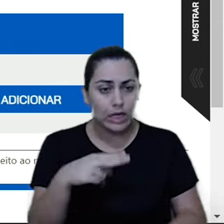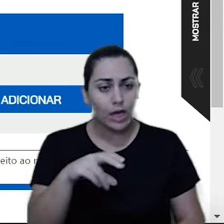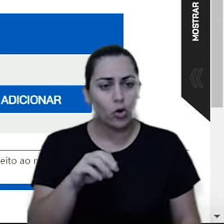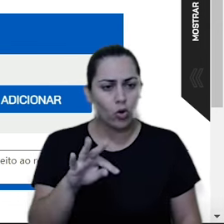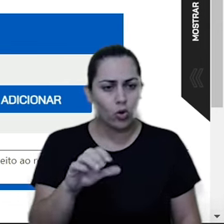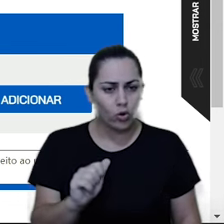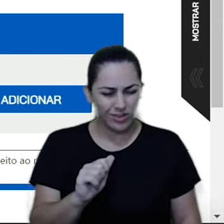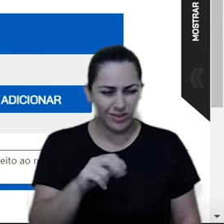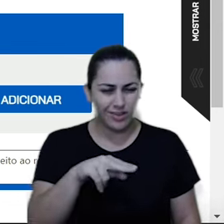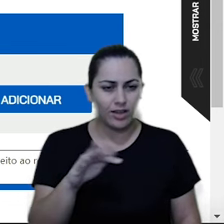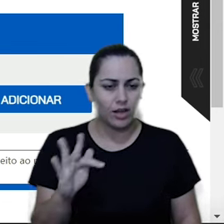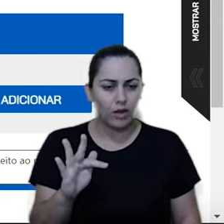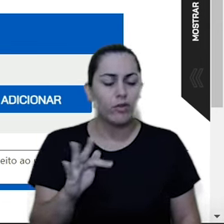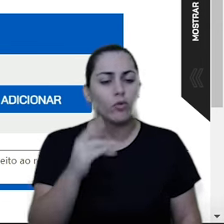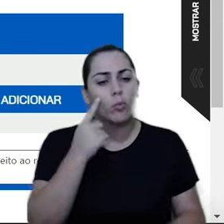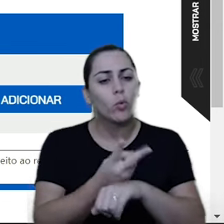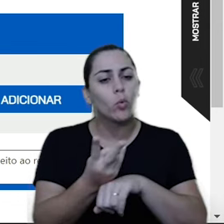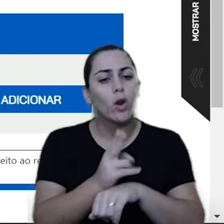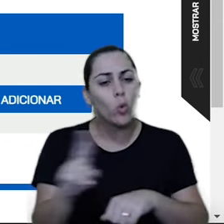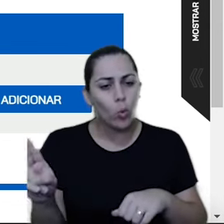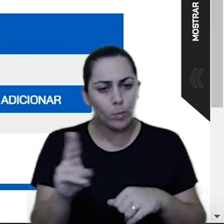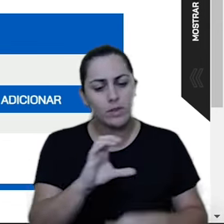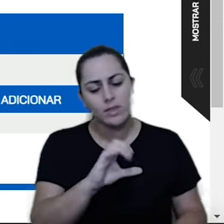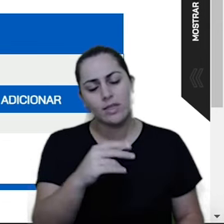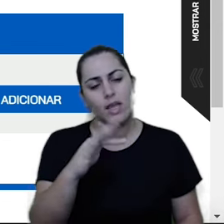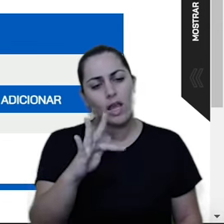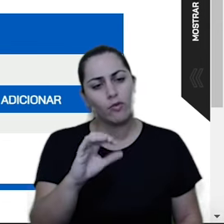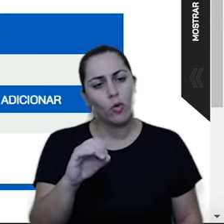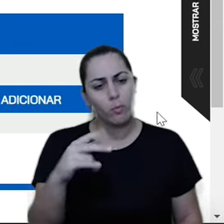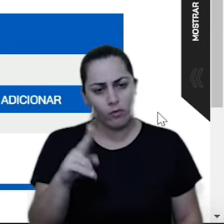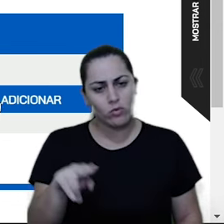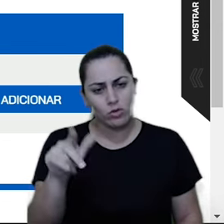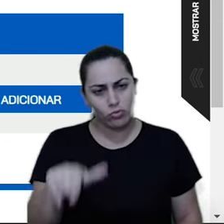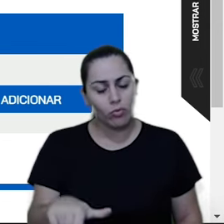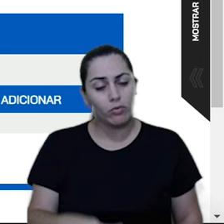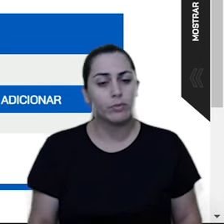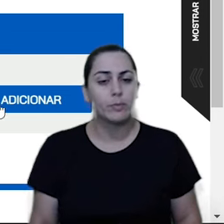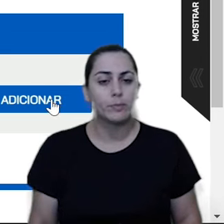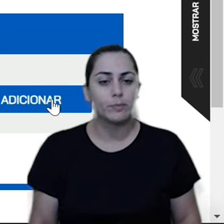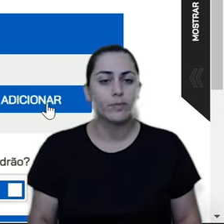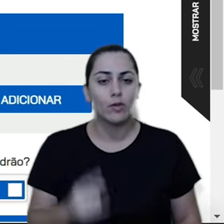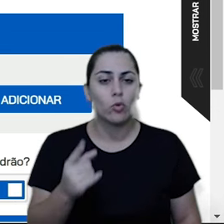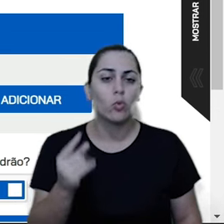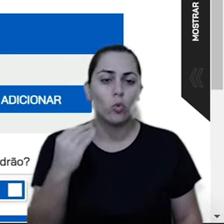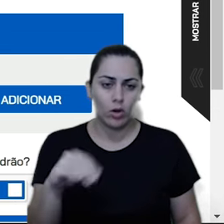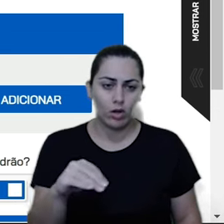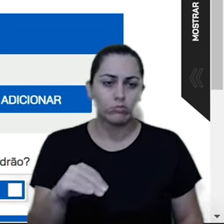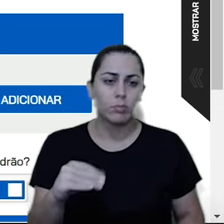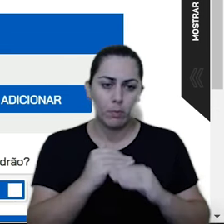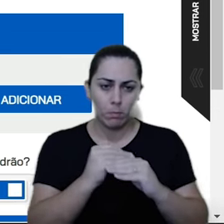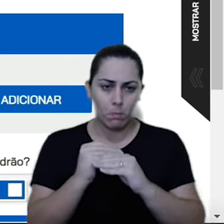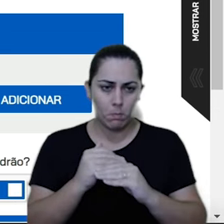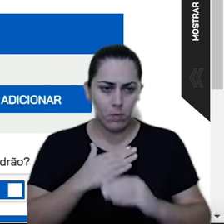esse esse nome cfop substituição E aí eu uso ela entendeu Aí eu coloco aqui vou adicionar e vou colocar como